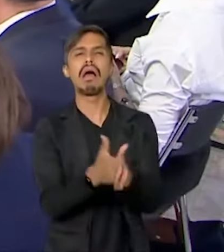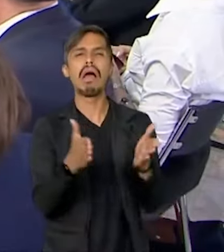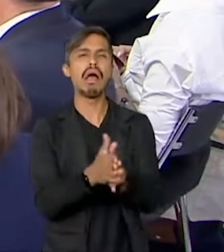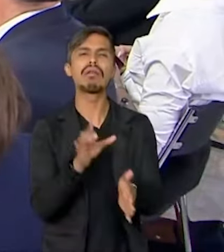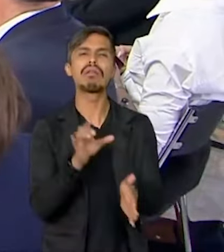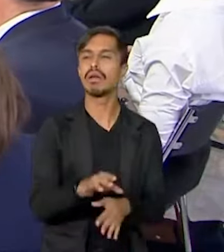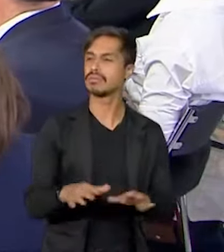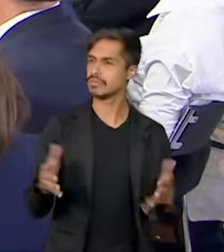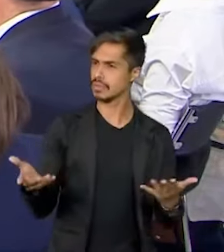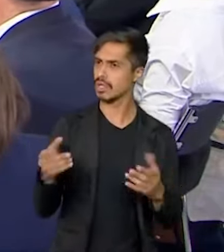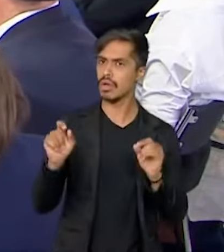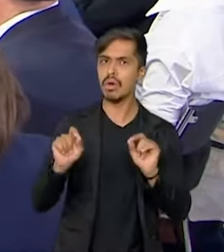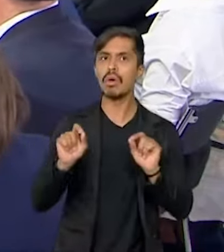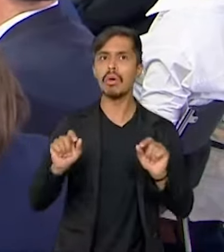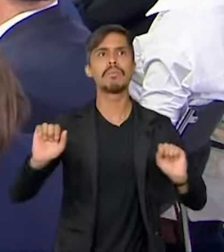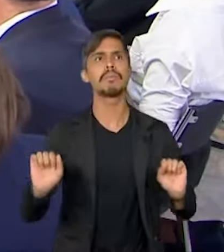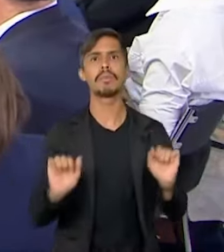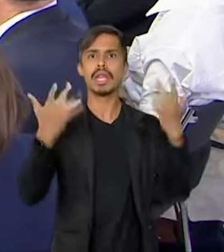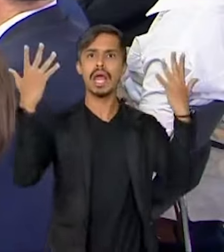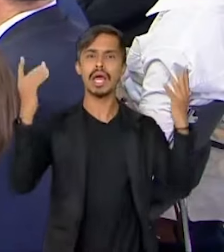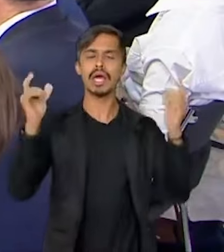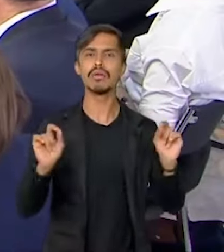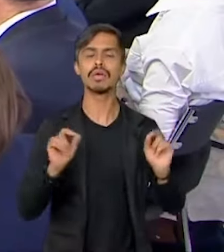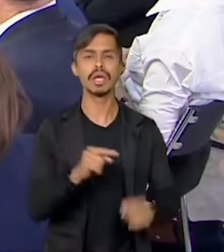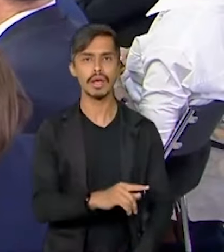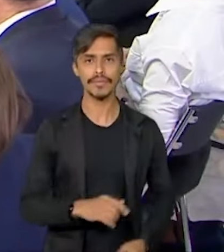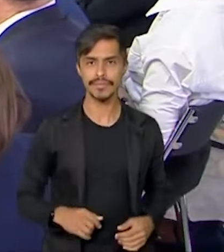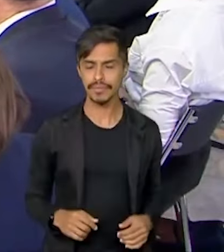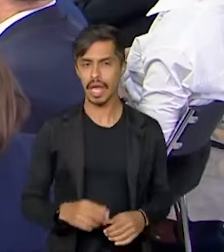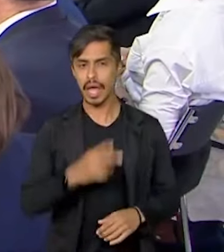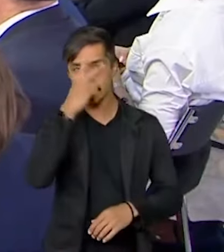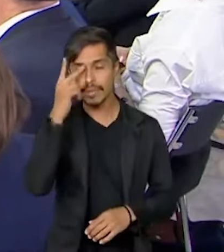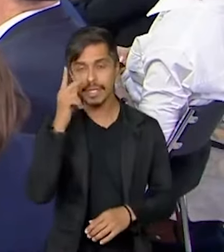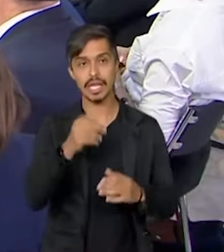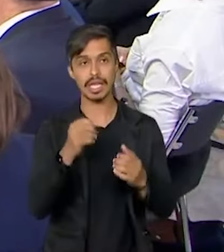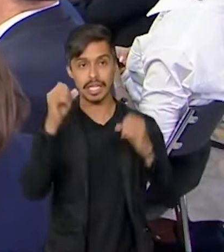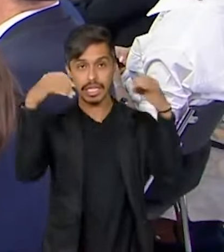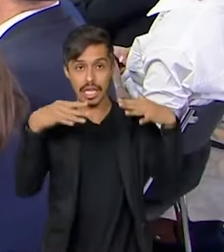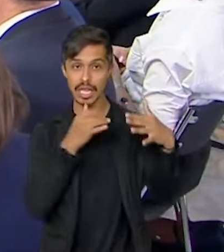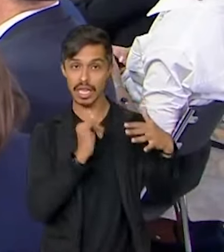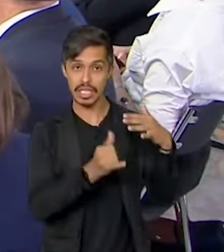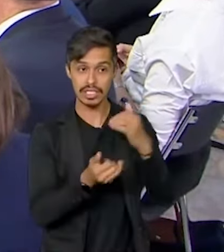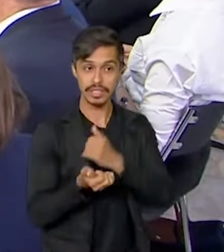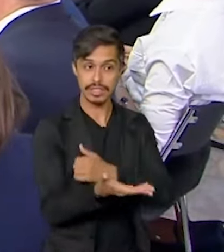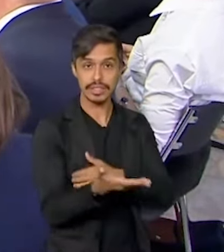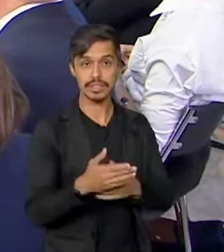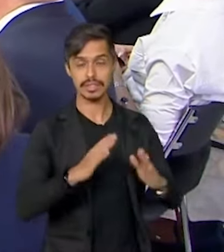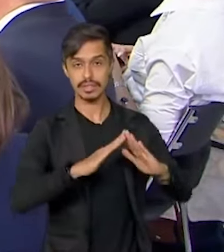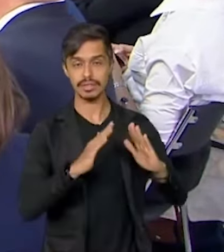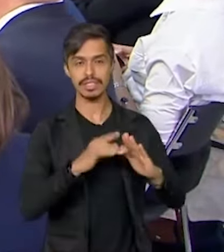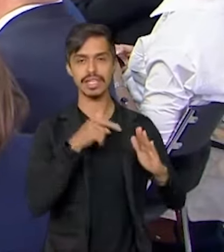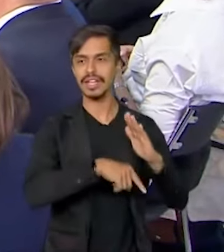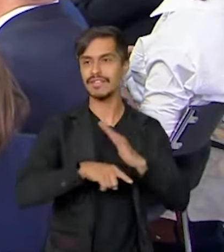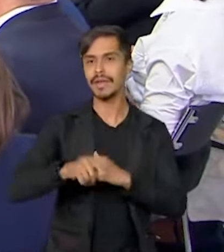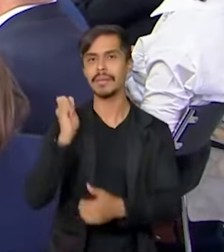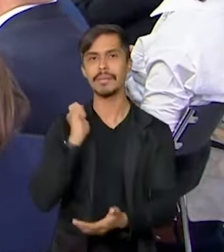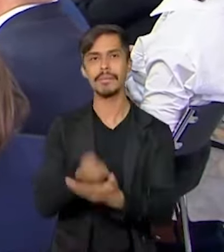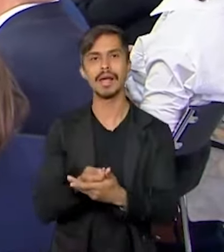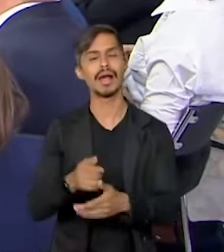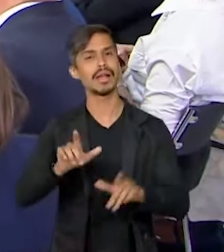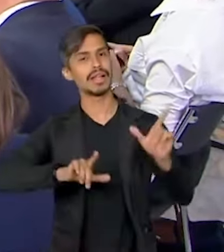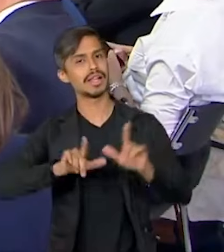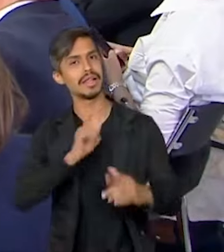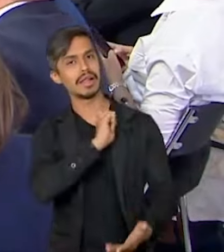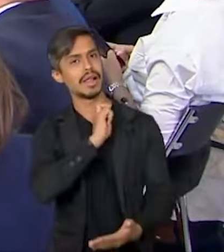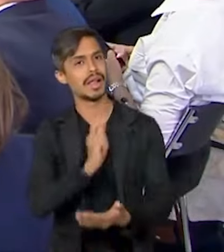era o milagre do Luz para Todos? É que quando o cidadão recebia energia na casa dele, ele ia comprar um televisor,